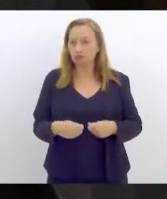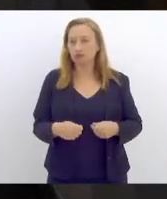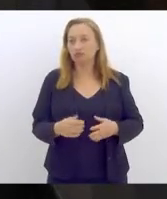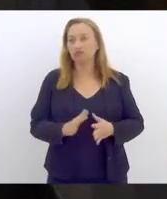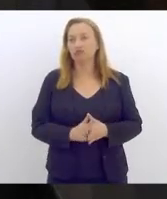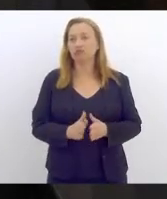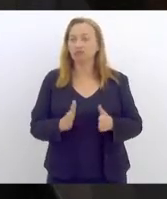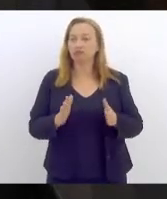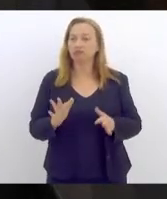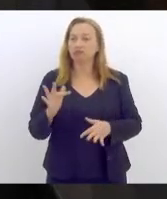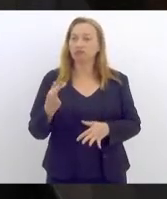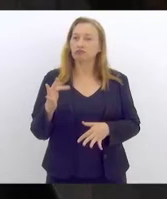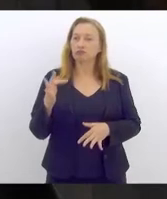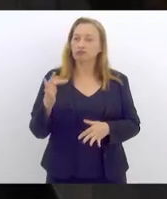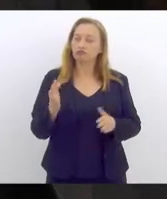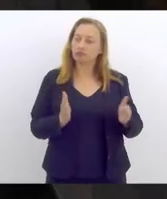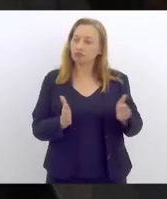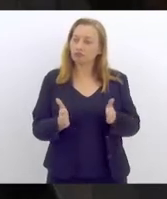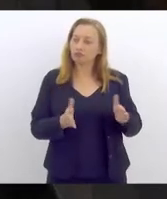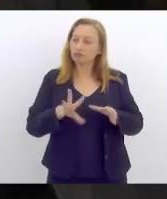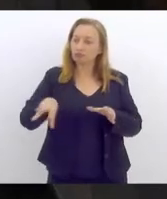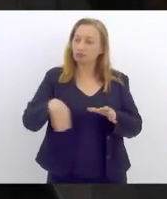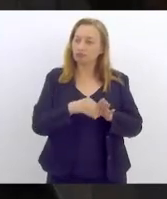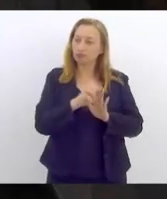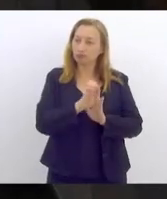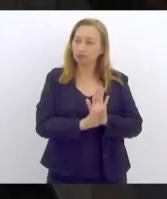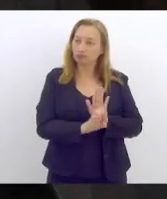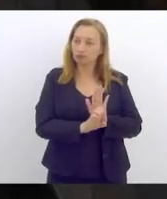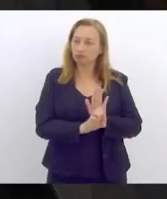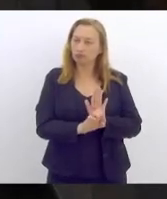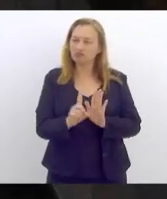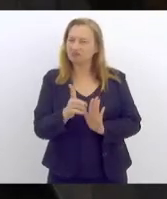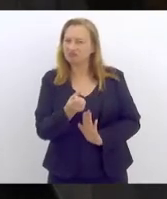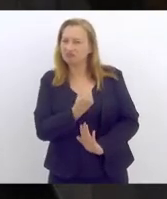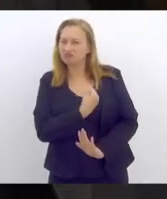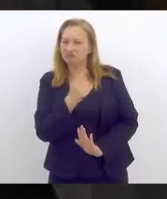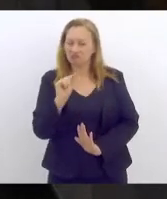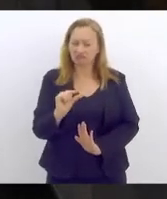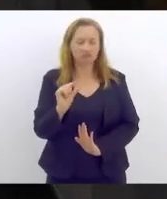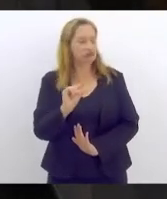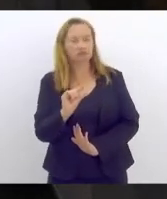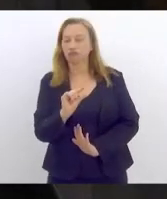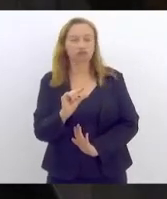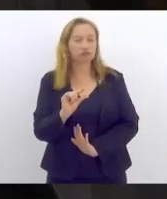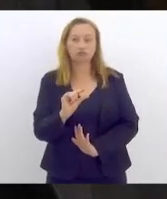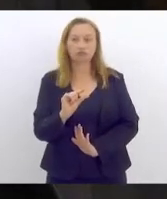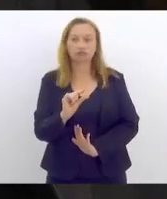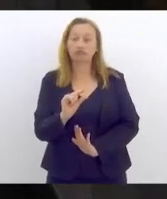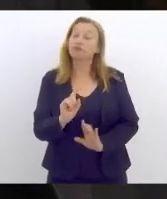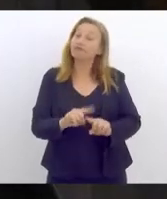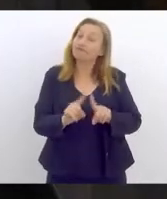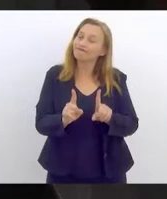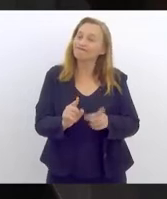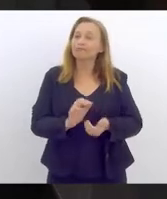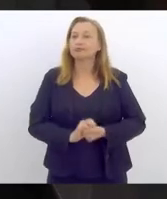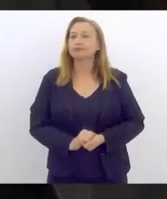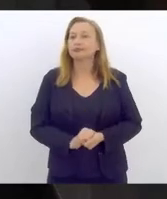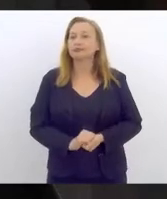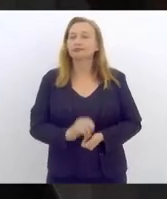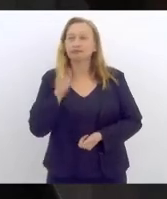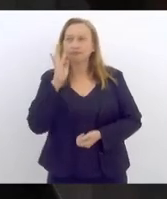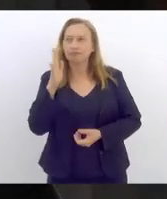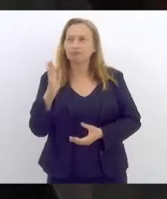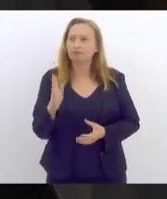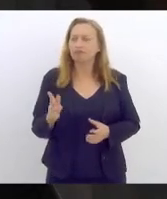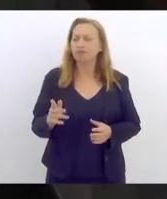entrar como emenda e não são números pequenas Imagine que alérgico